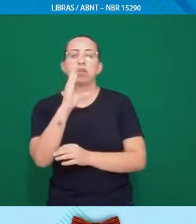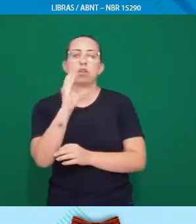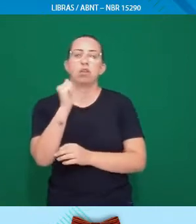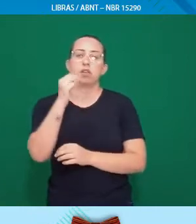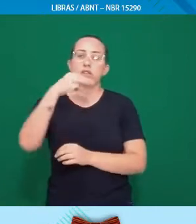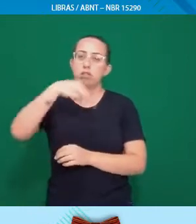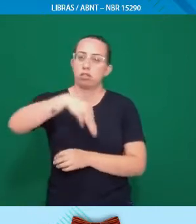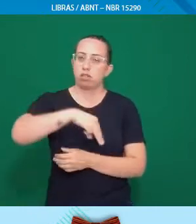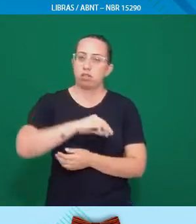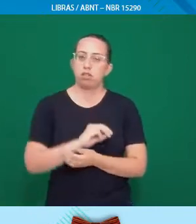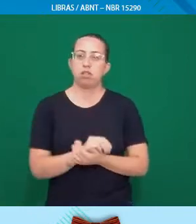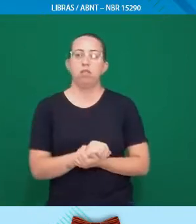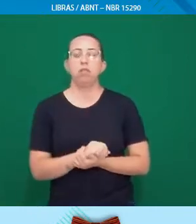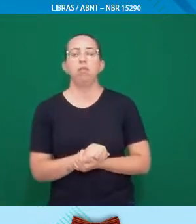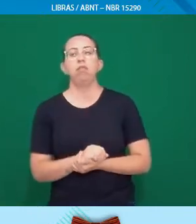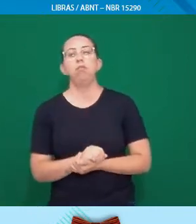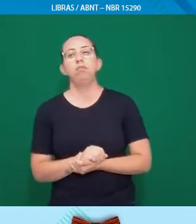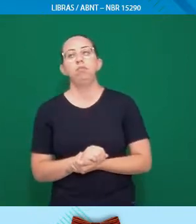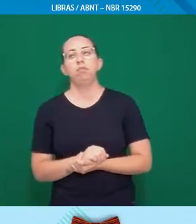da Guarda qualquer